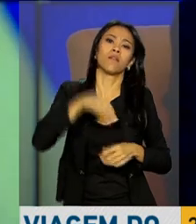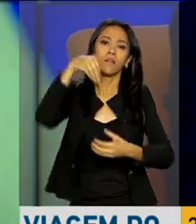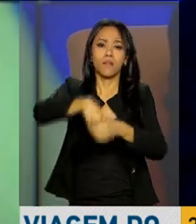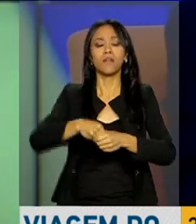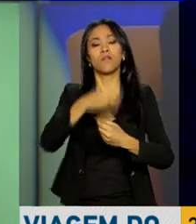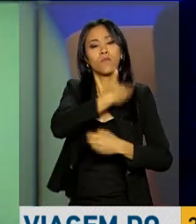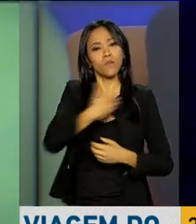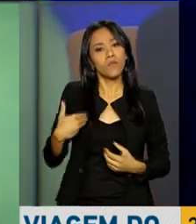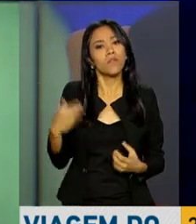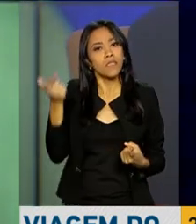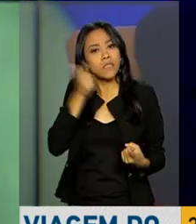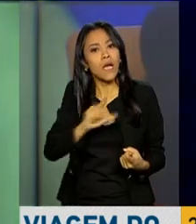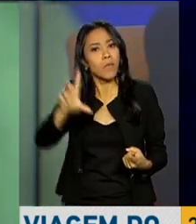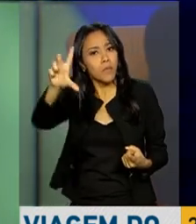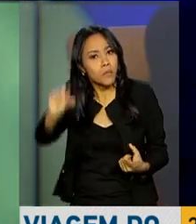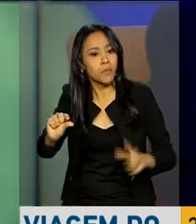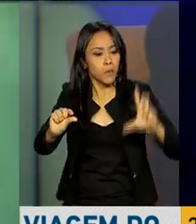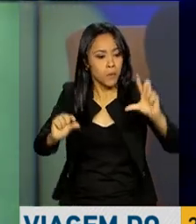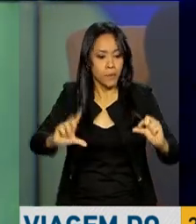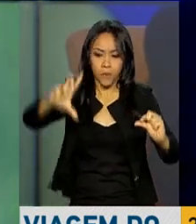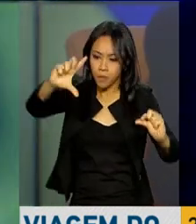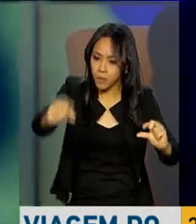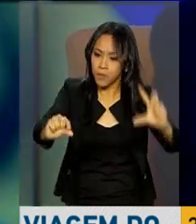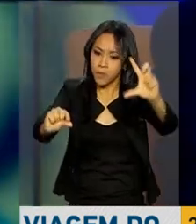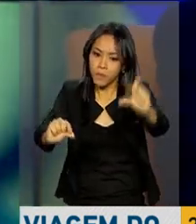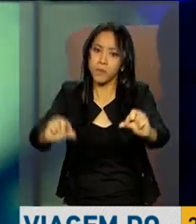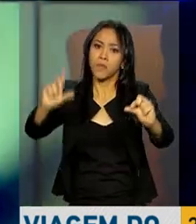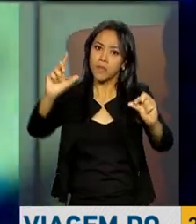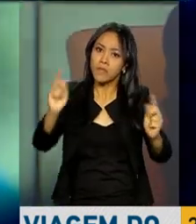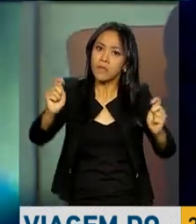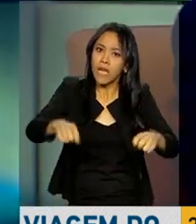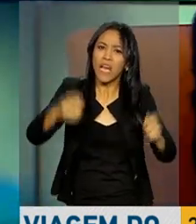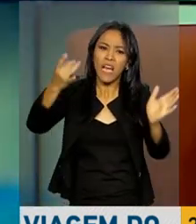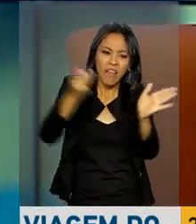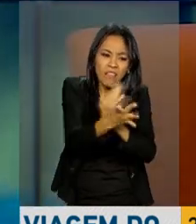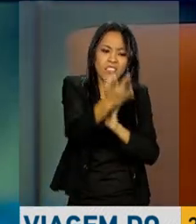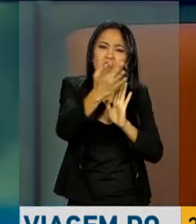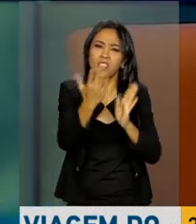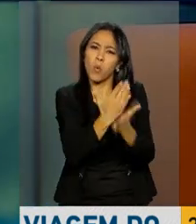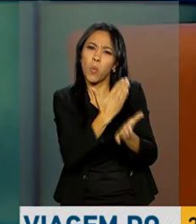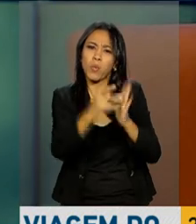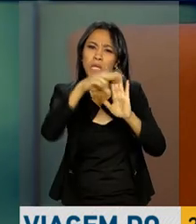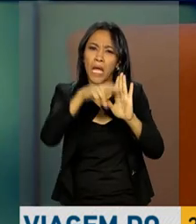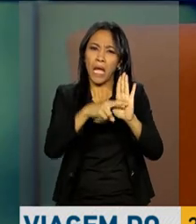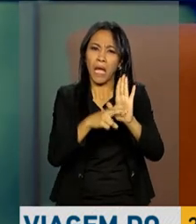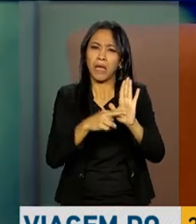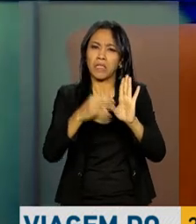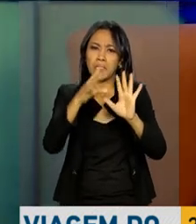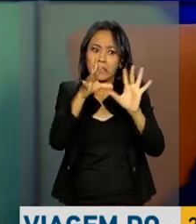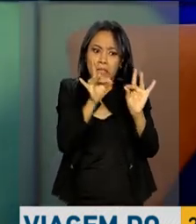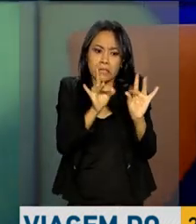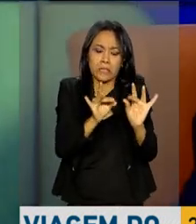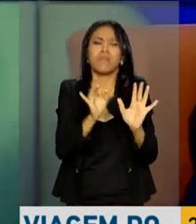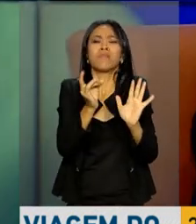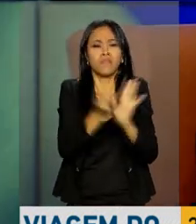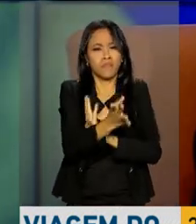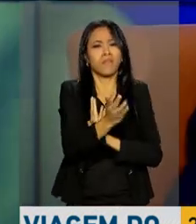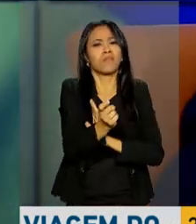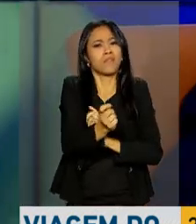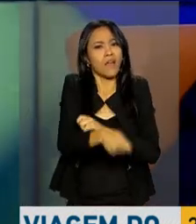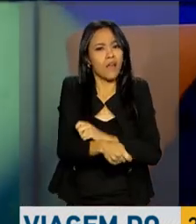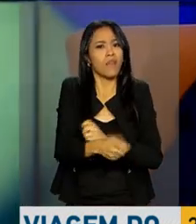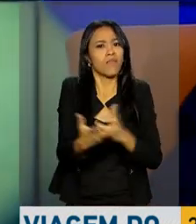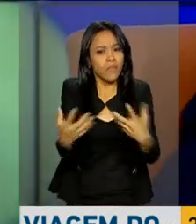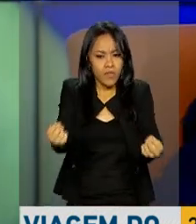perfeitamente superáveis pela simples eliminação de certas exigências. Isso veio se dando com muita frequência. Eu diria que hoje nós